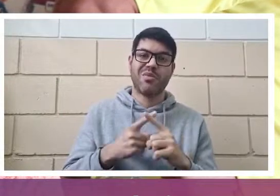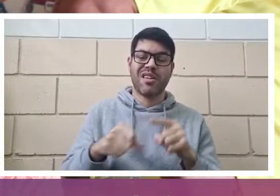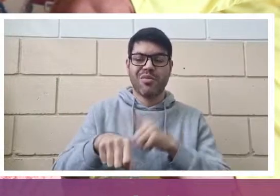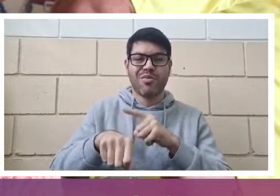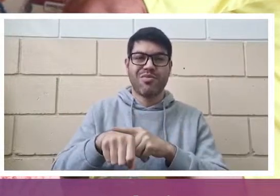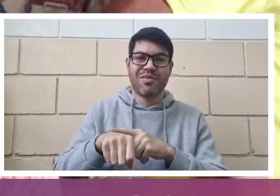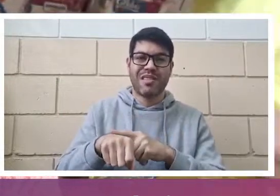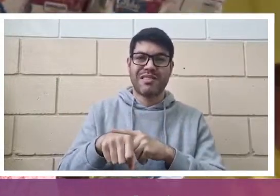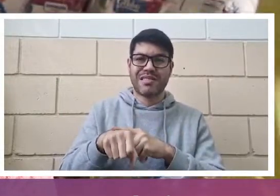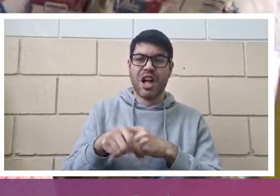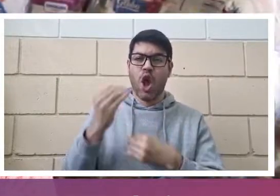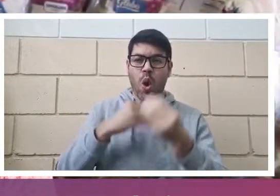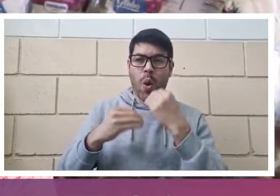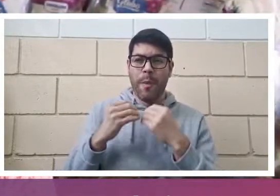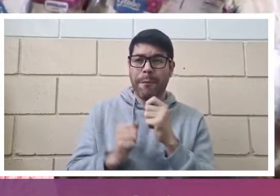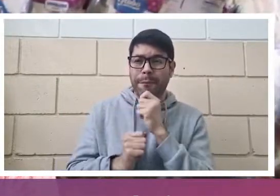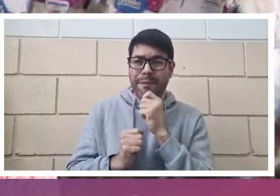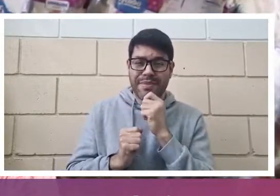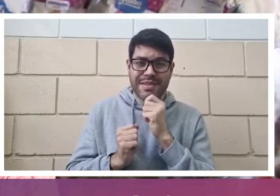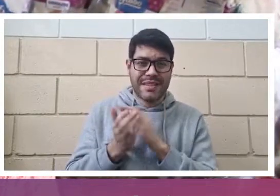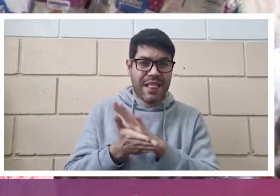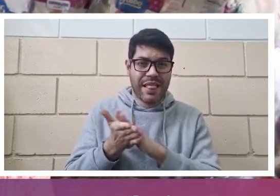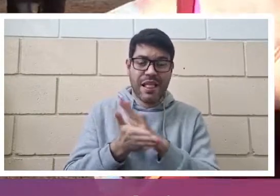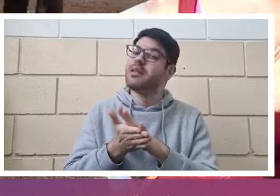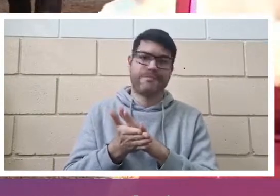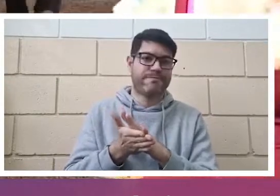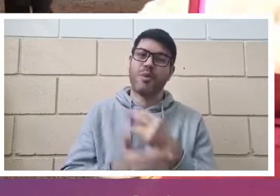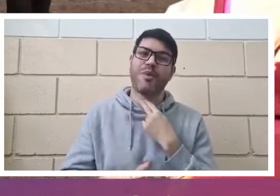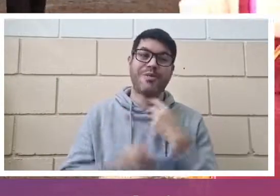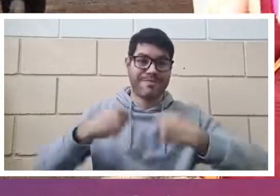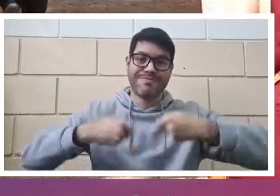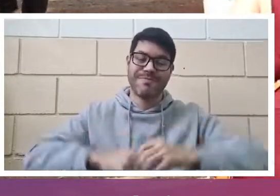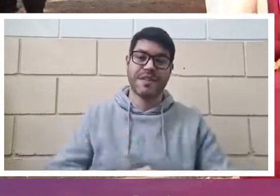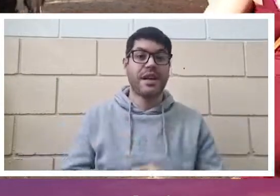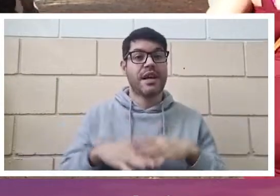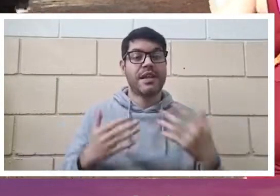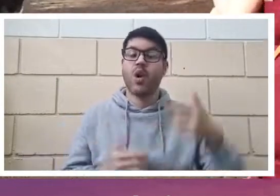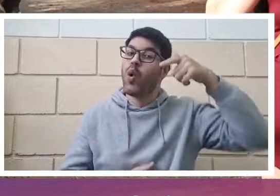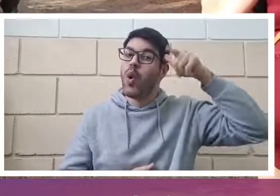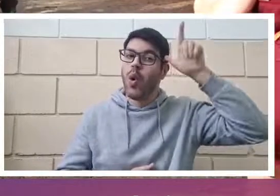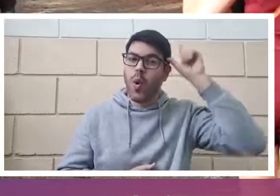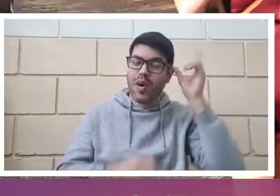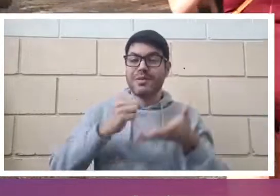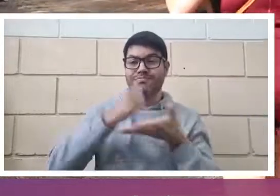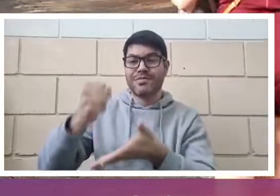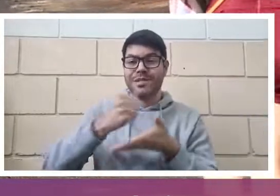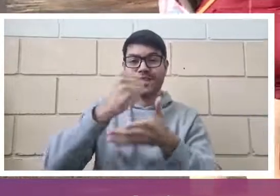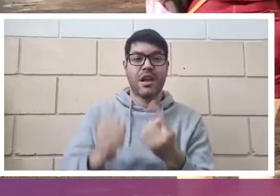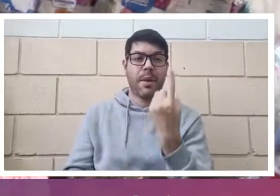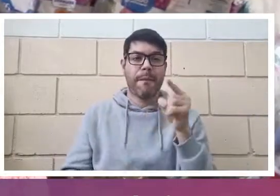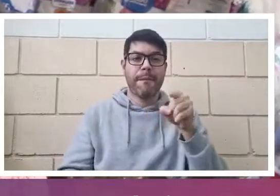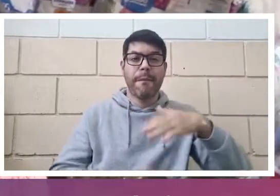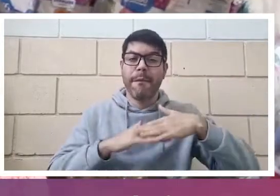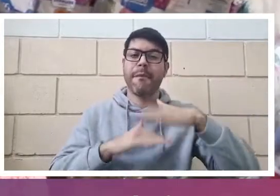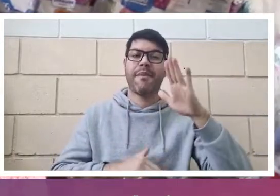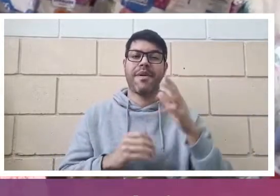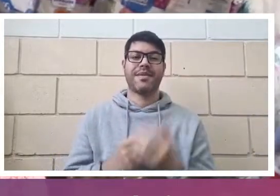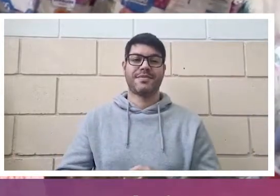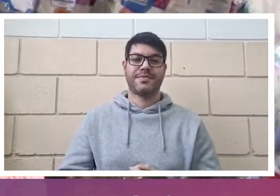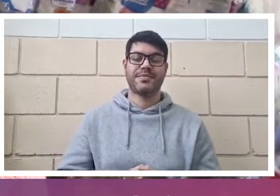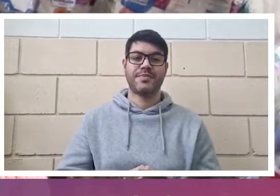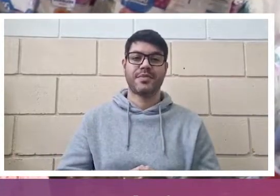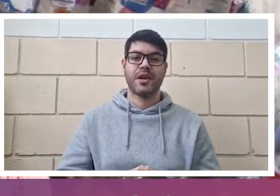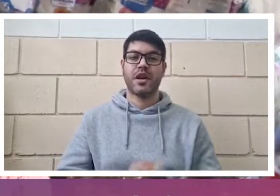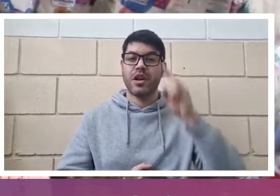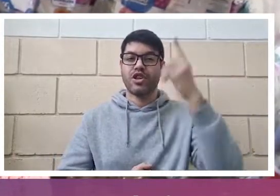nesse momento, é uma cesta menor padrão para todo mundo. Somente ontem foram entregues mais de 1.000 cestas. Na data do